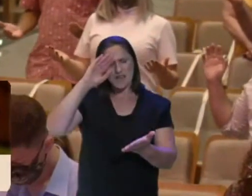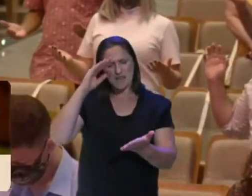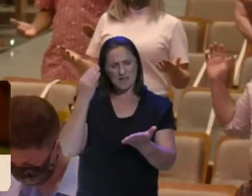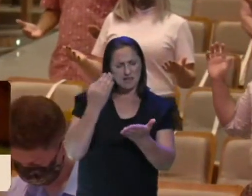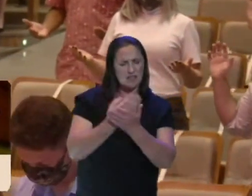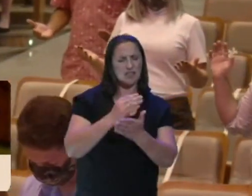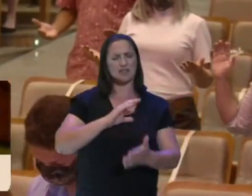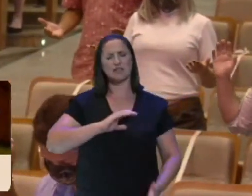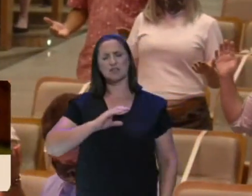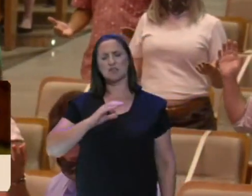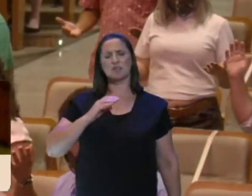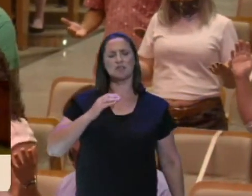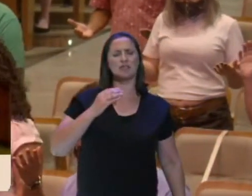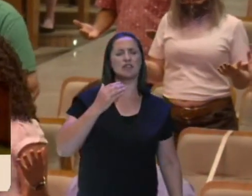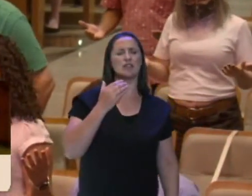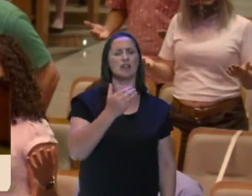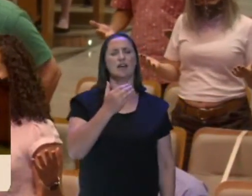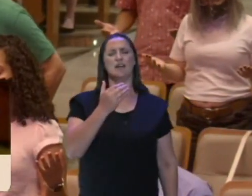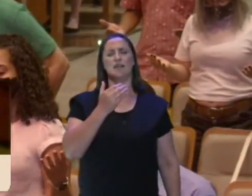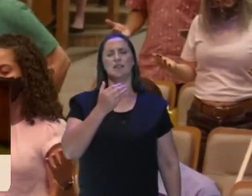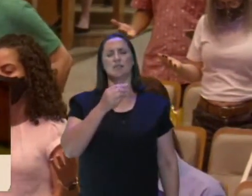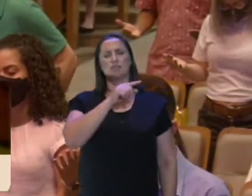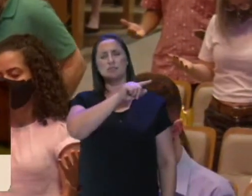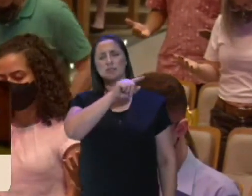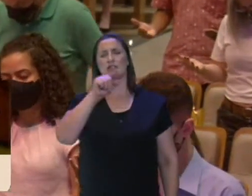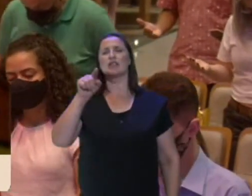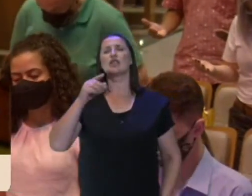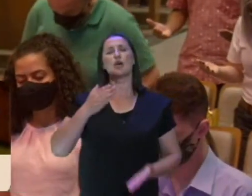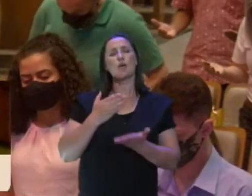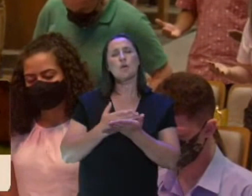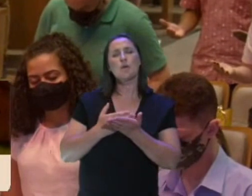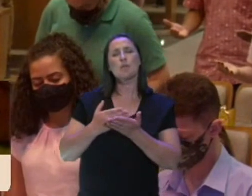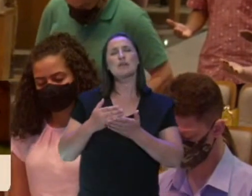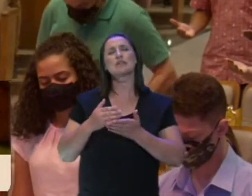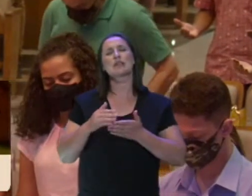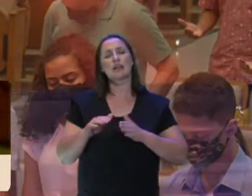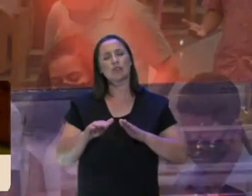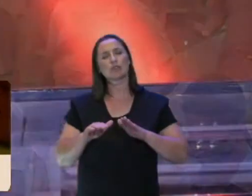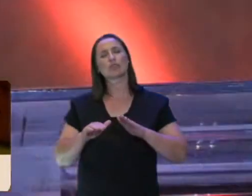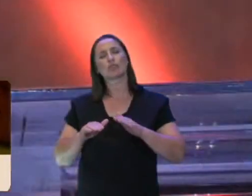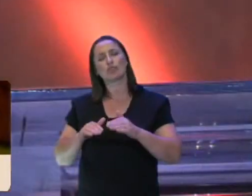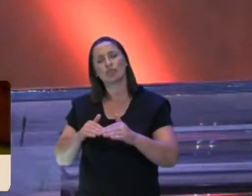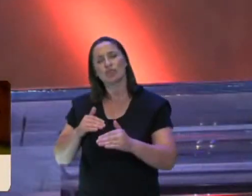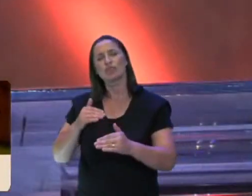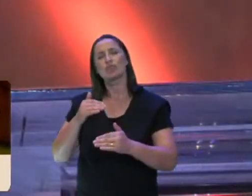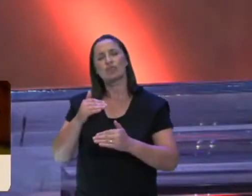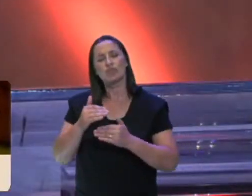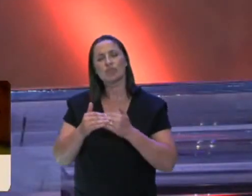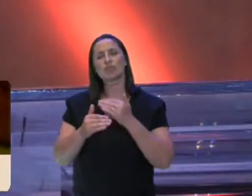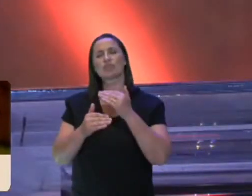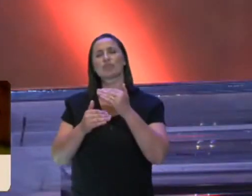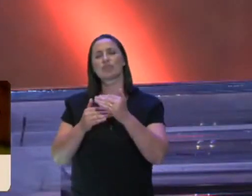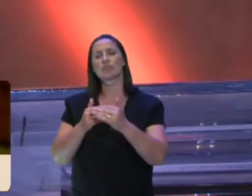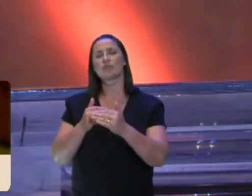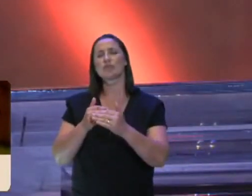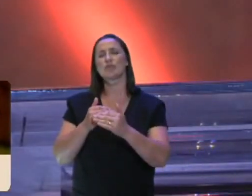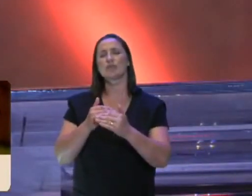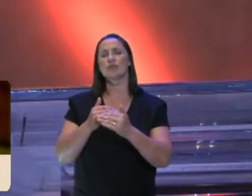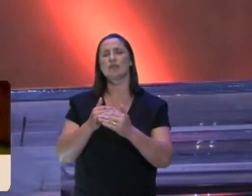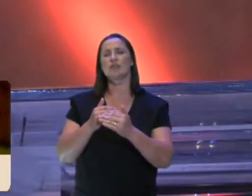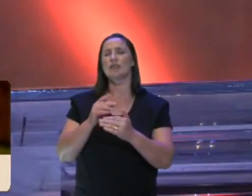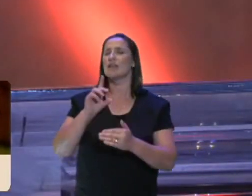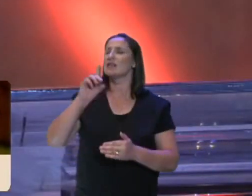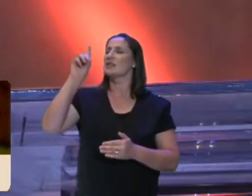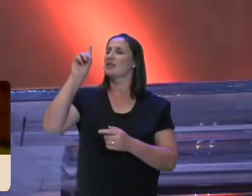para eles darem os primeiros passos, na medida em que o Senhor revela o teu poder, para